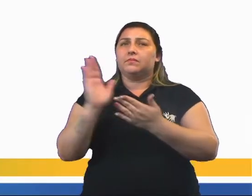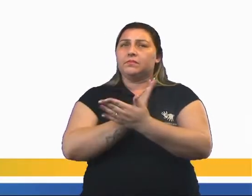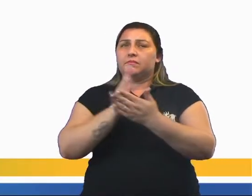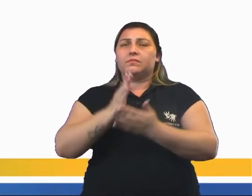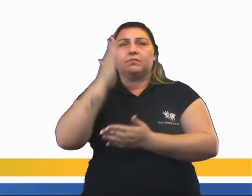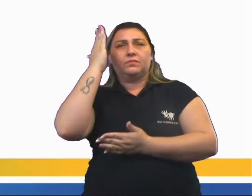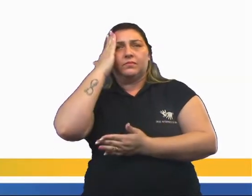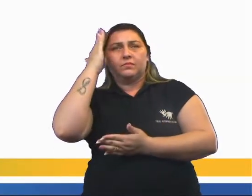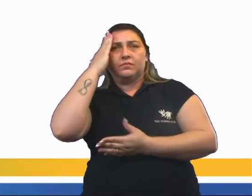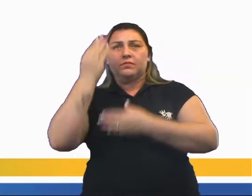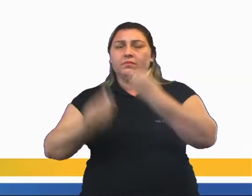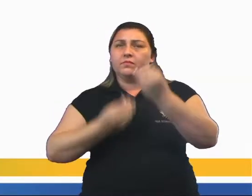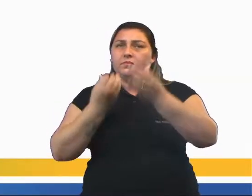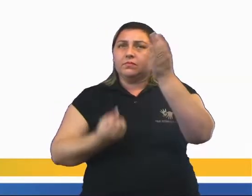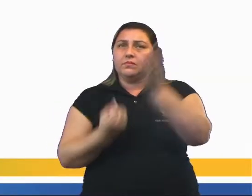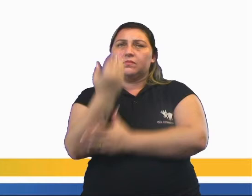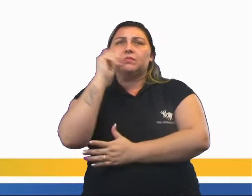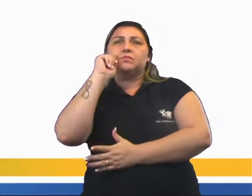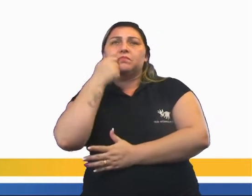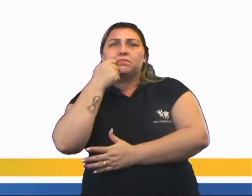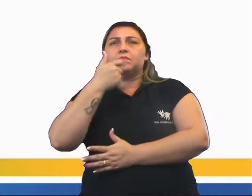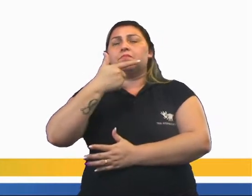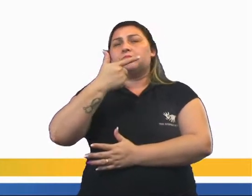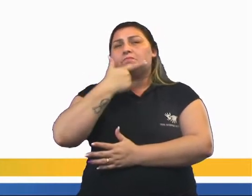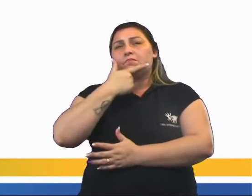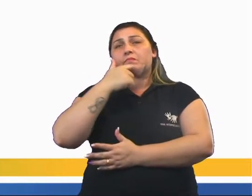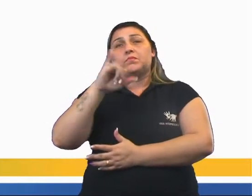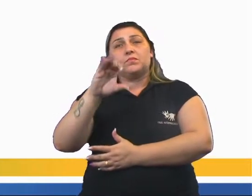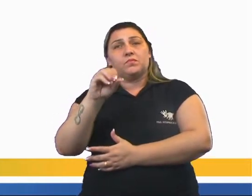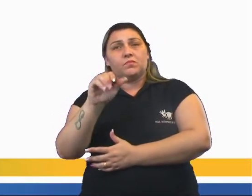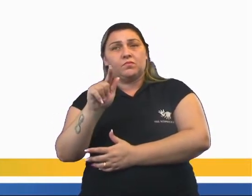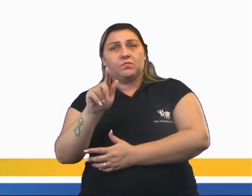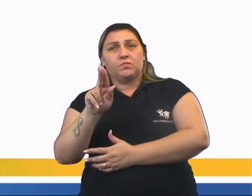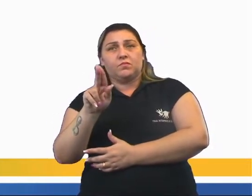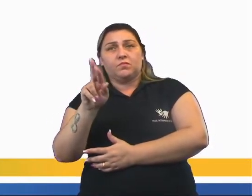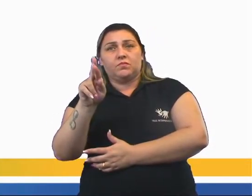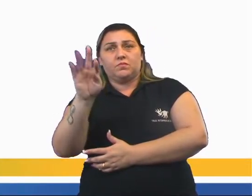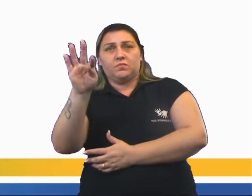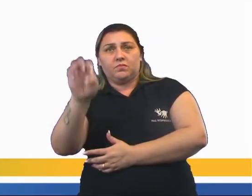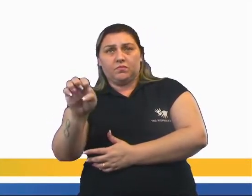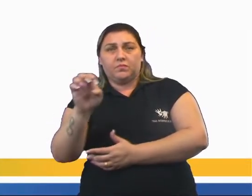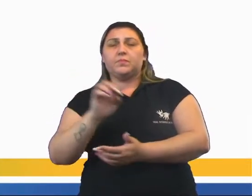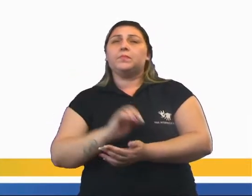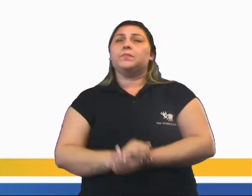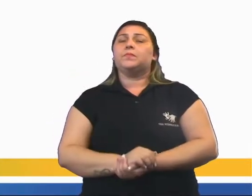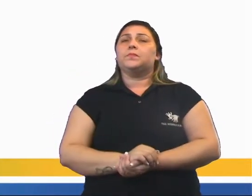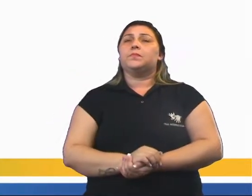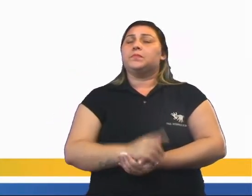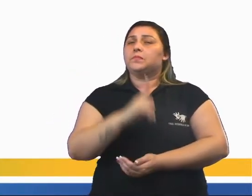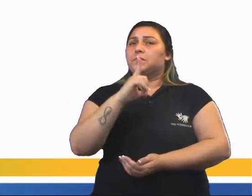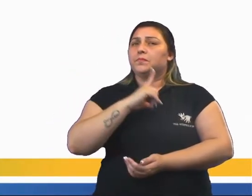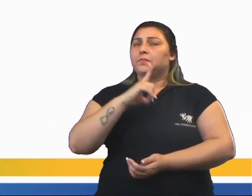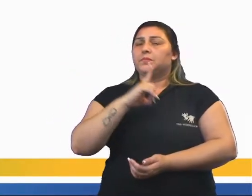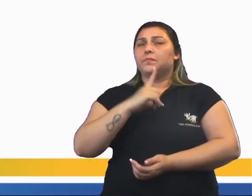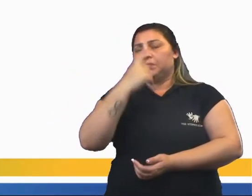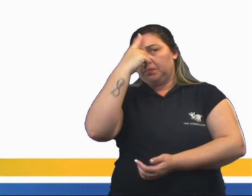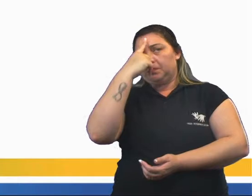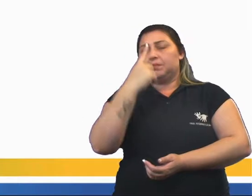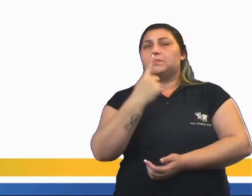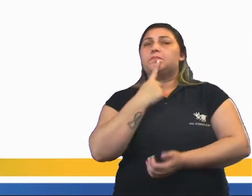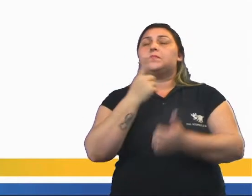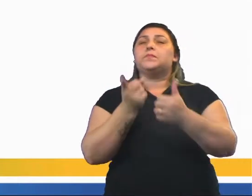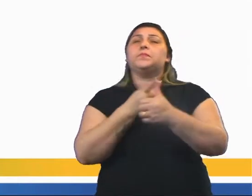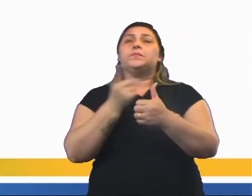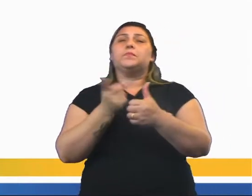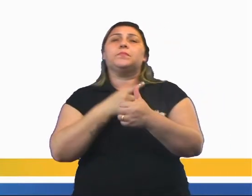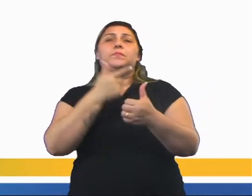Alguém sabe como é produzido o pão, o queijo e o iogurte? Temos aqui as imagens, temos a